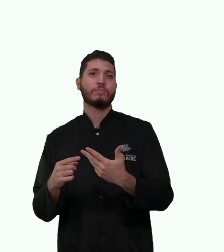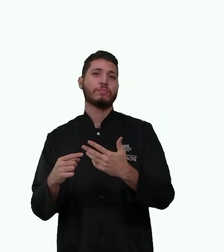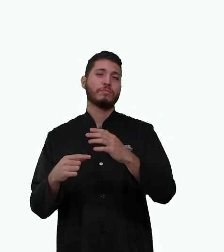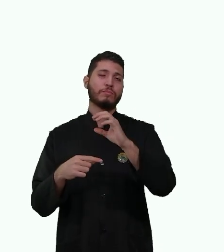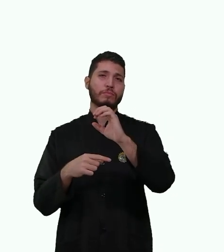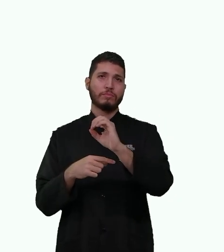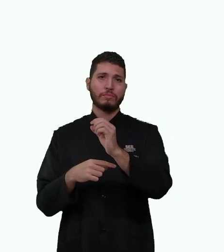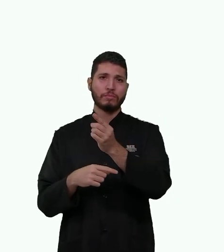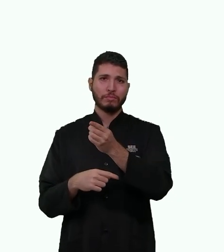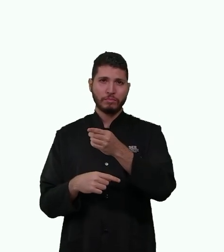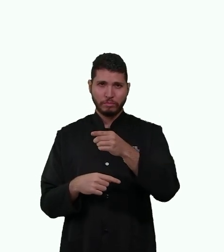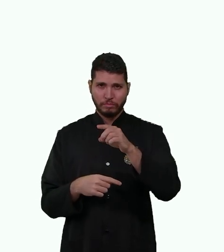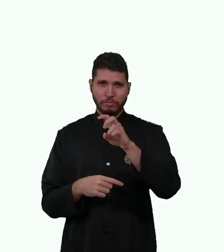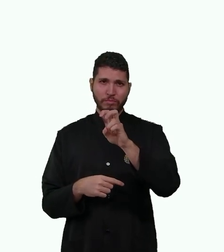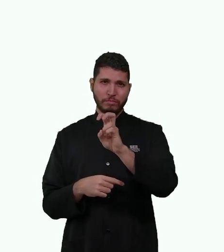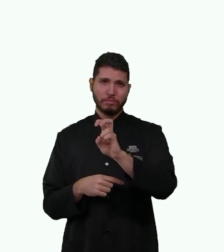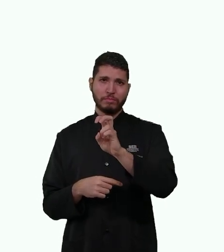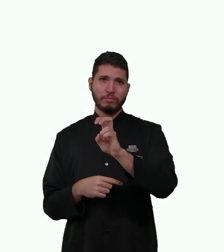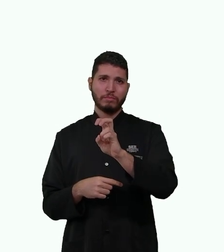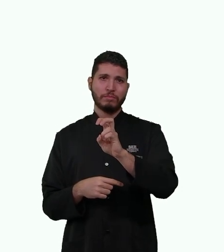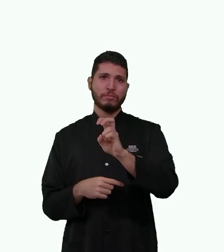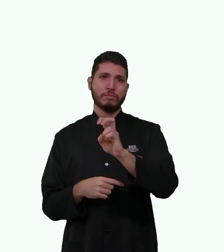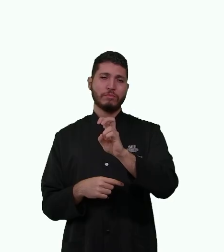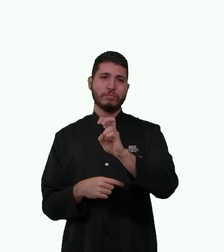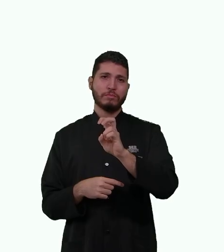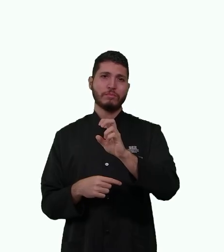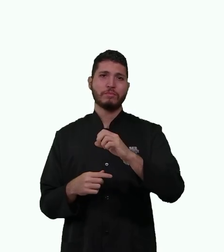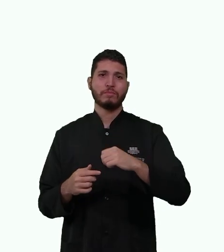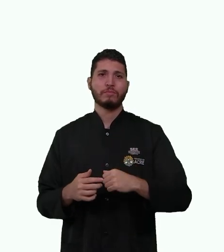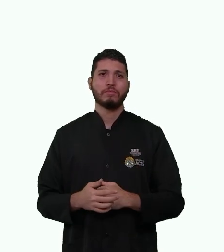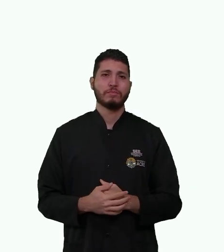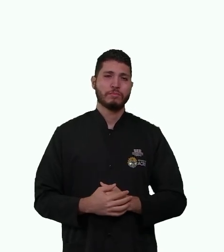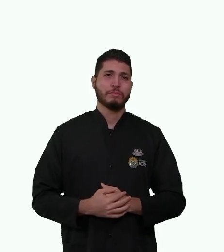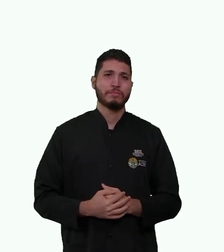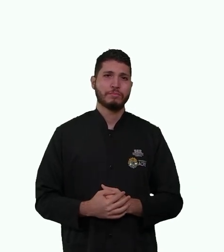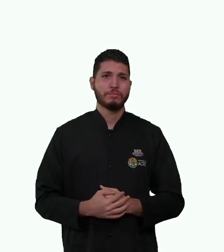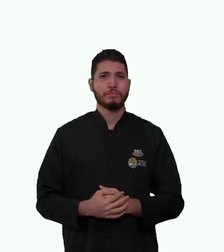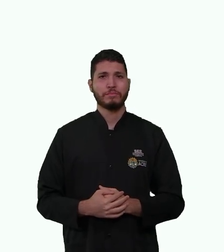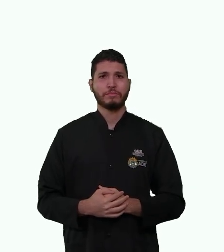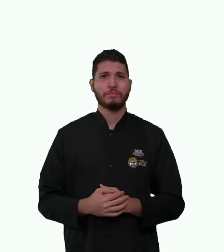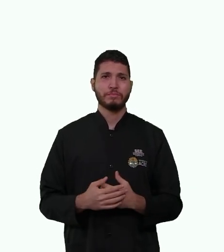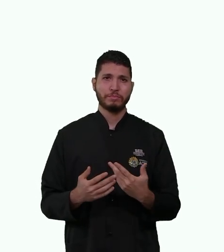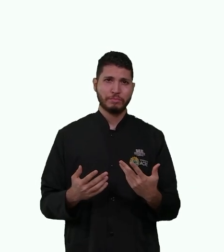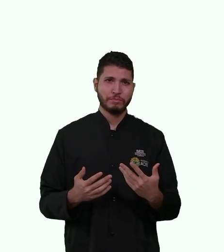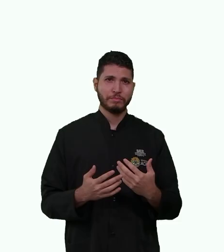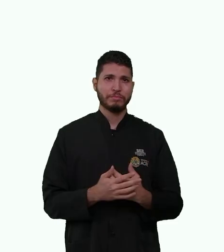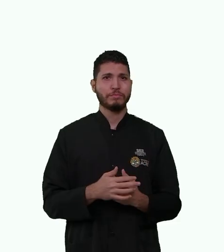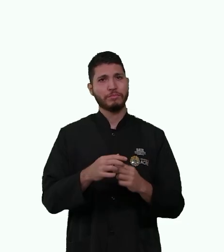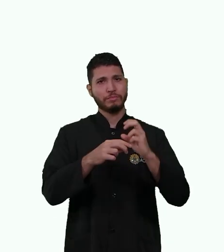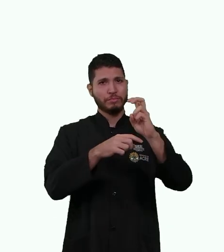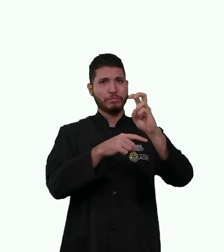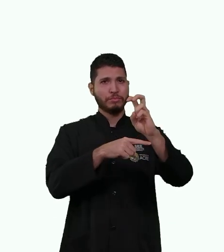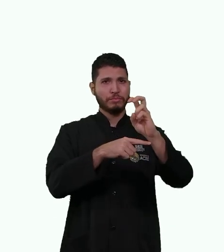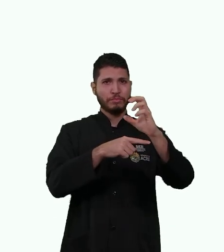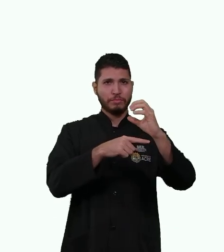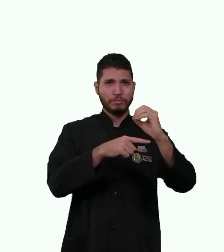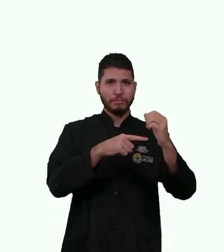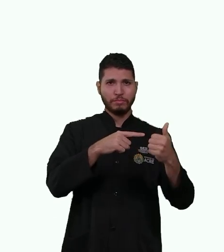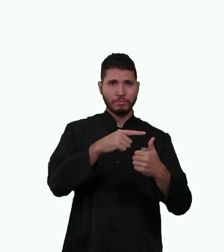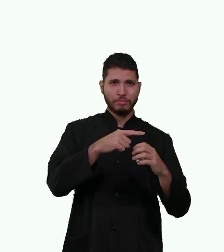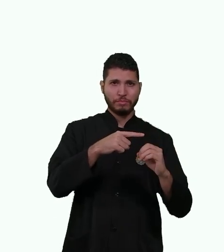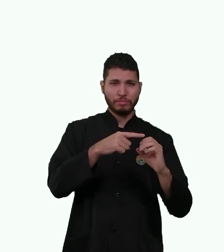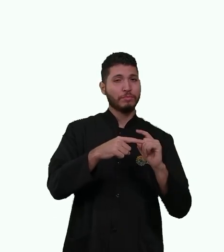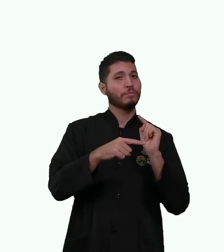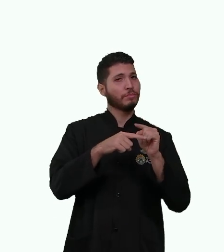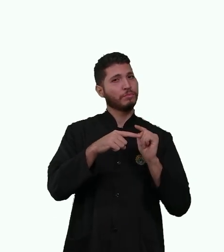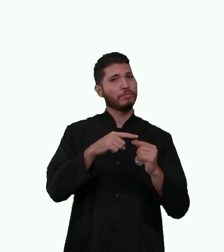que isso é quando eu divido esse 50 por 100, isso vai dar 0,5. Aí uma curiosidade, a porcentagem